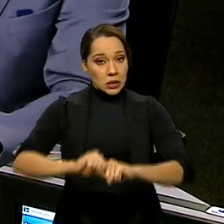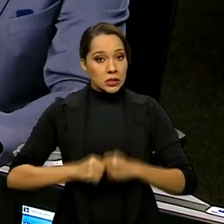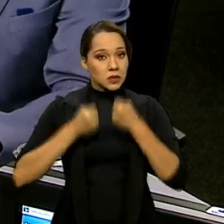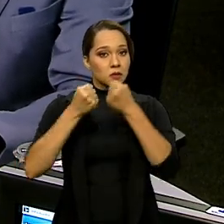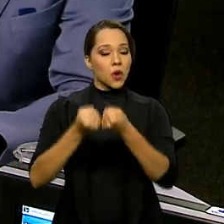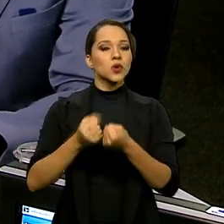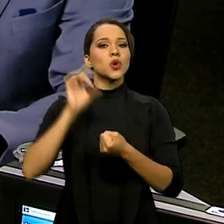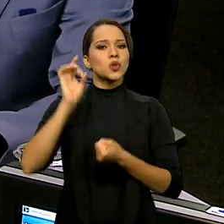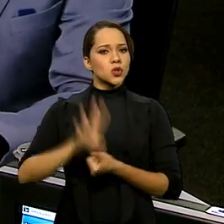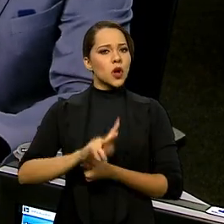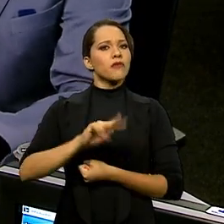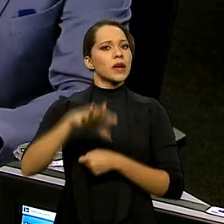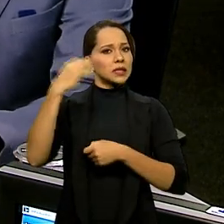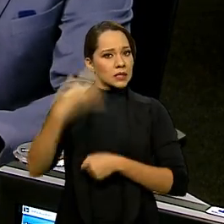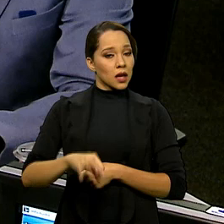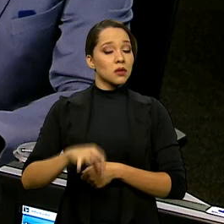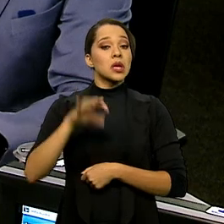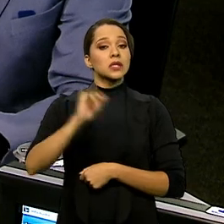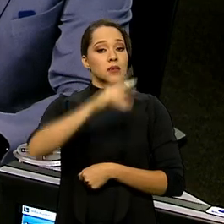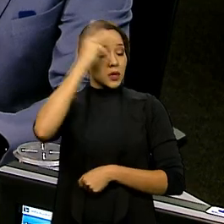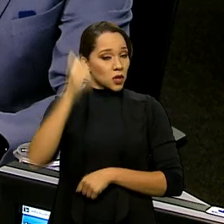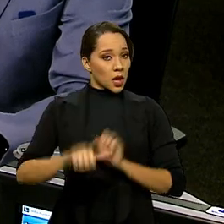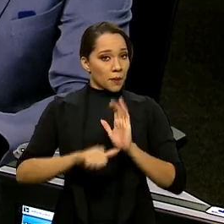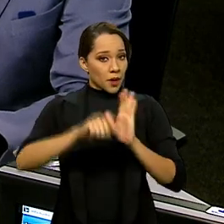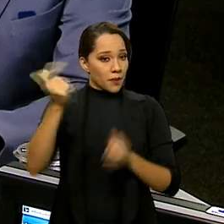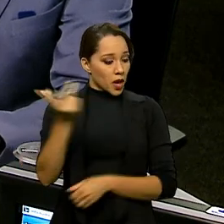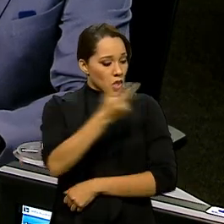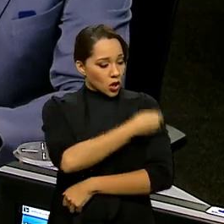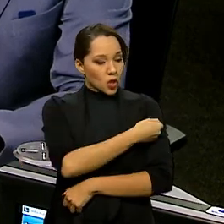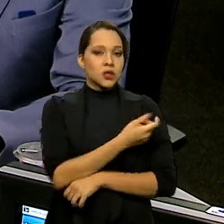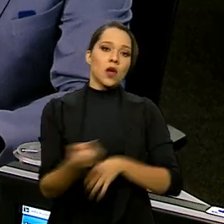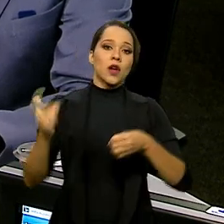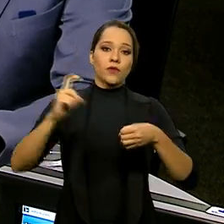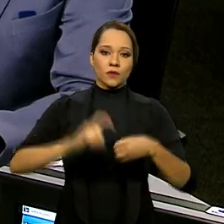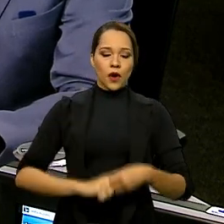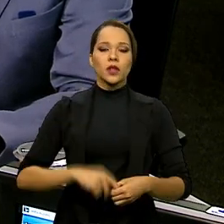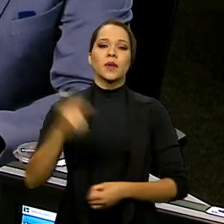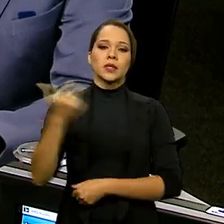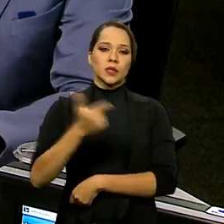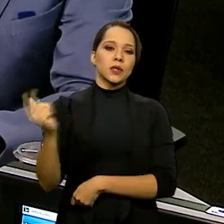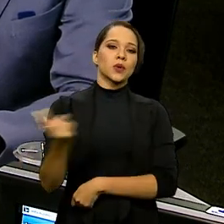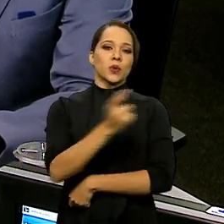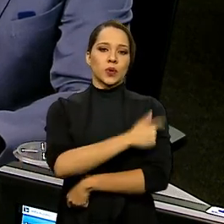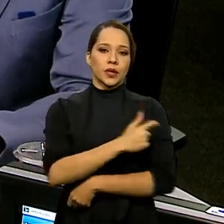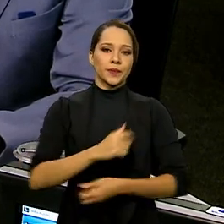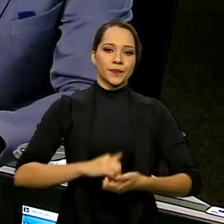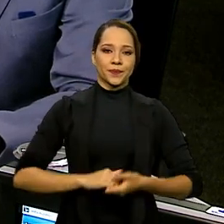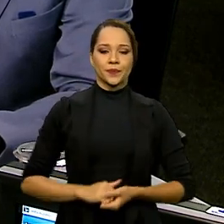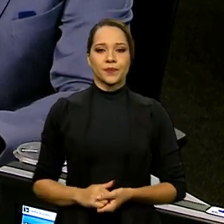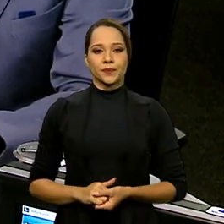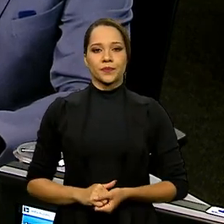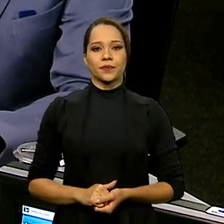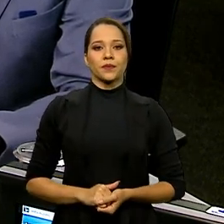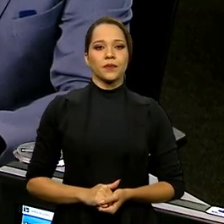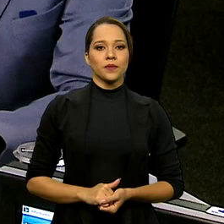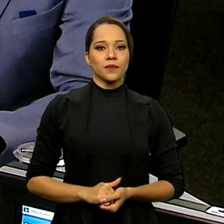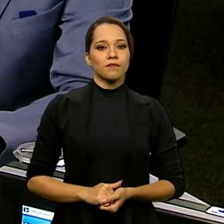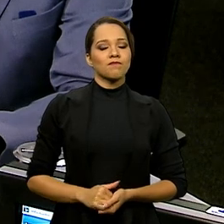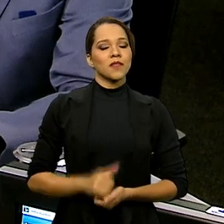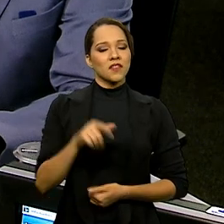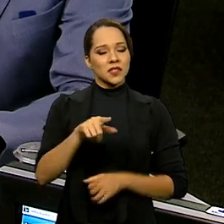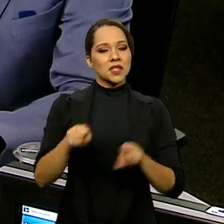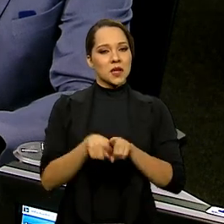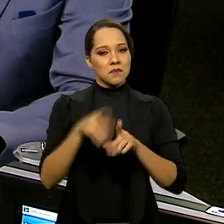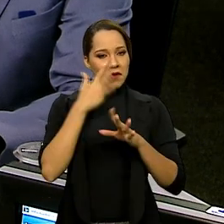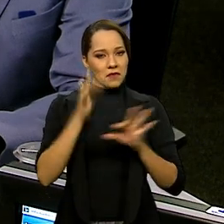esforço só vai dar certo se quem recebeu a primeira dose voltar ao posto para receber a segunda aplicação. E você também